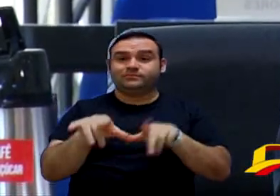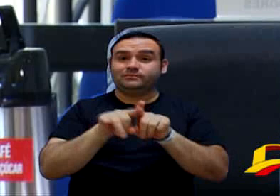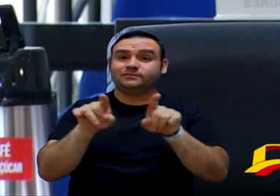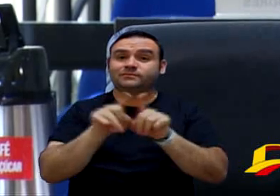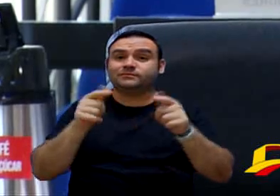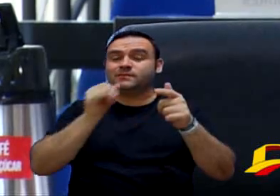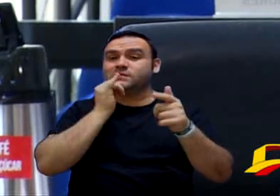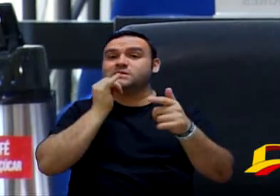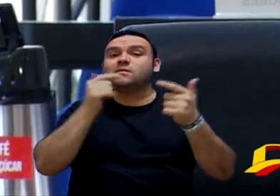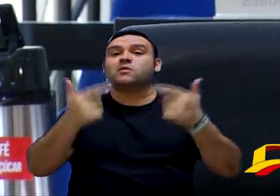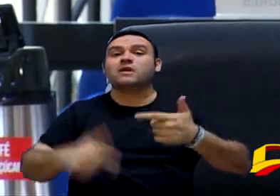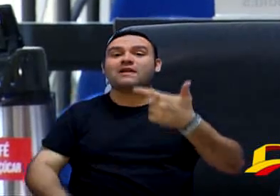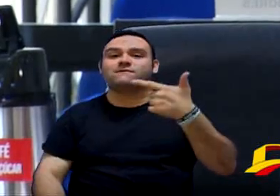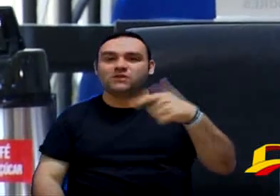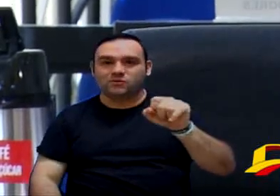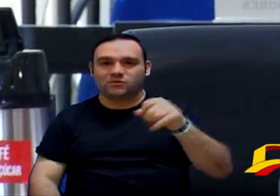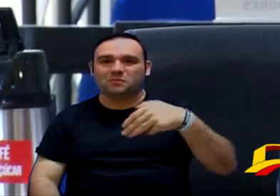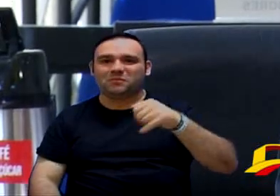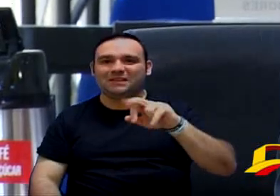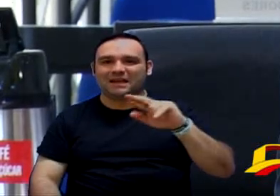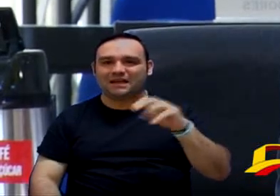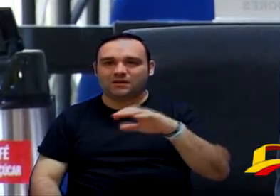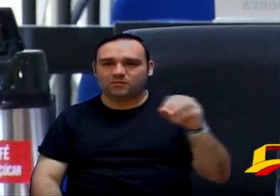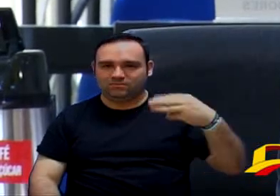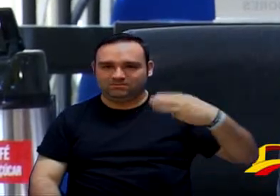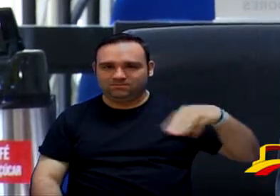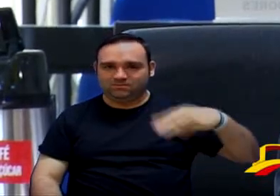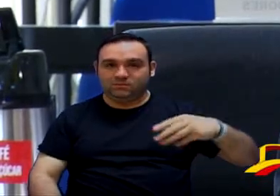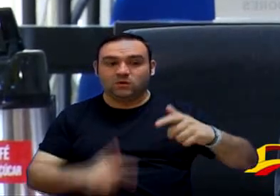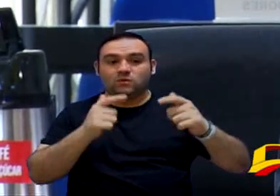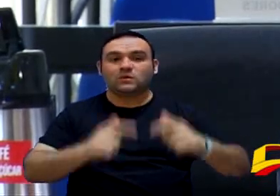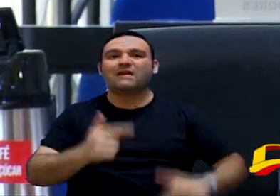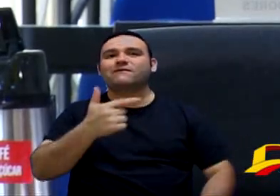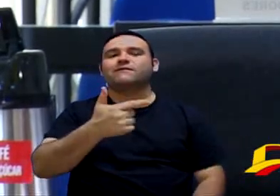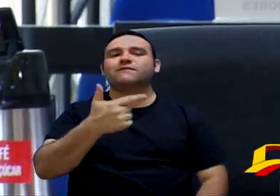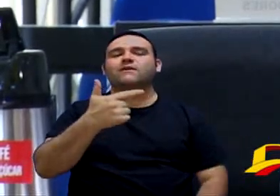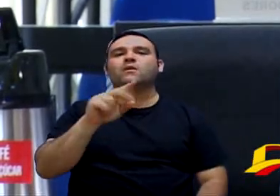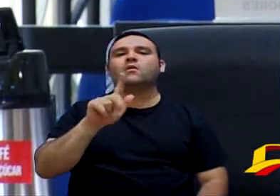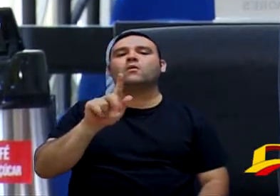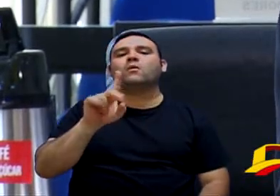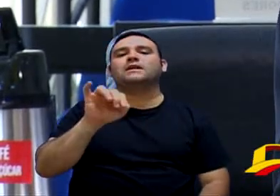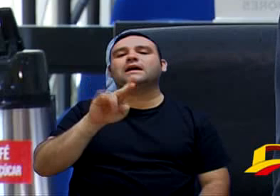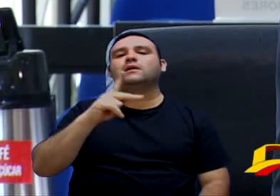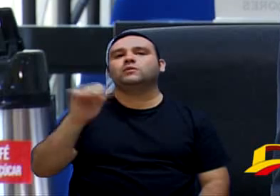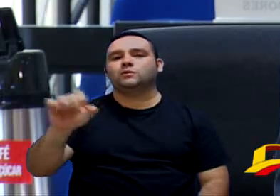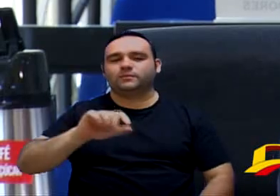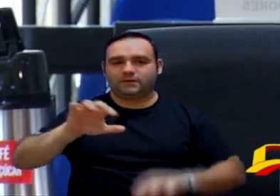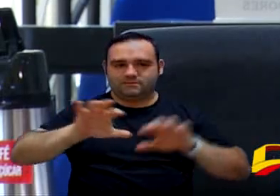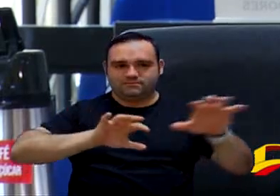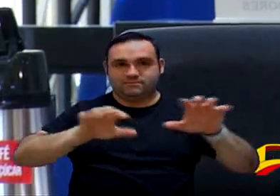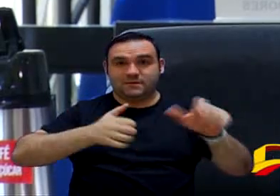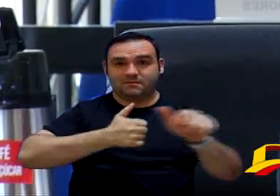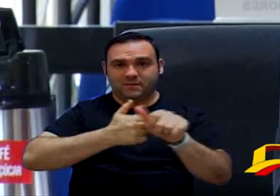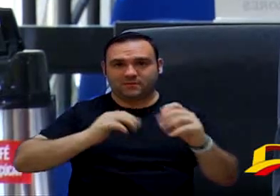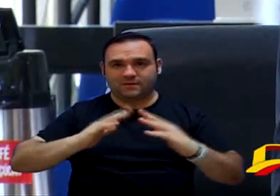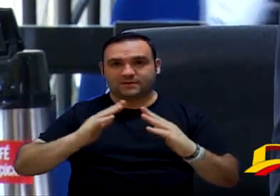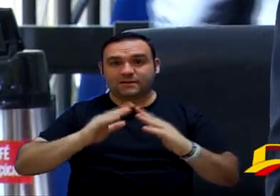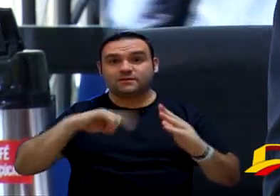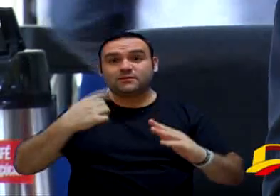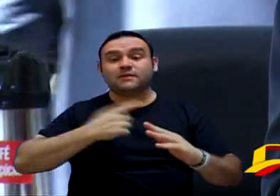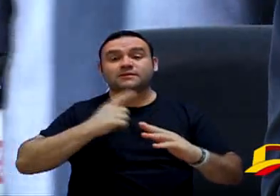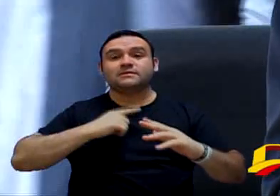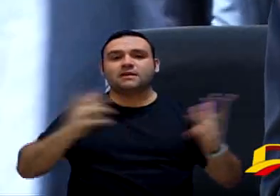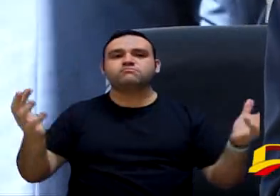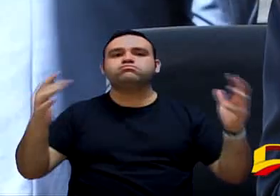o bairro do Mineirão ali do especificamente Jardim Guadalupe entre o São Conrado ali próximo onde eu moro nós fizemos